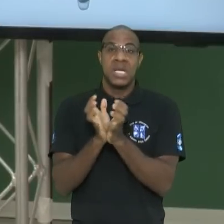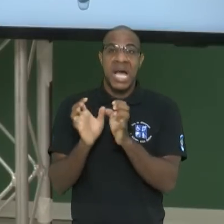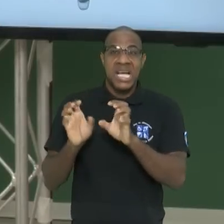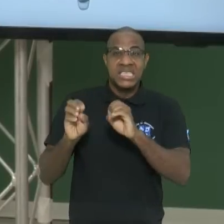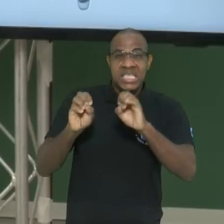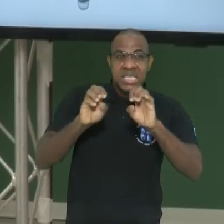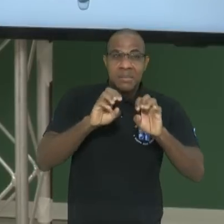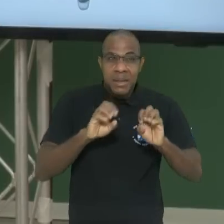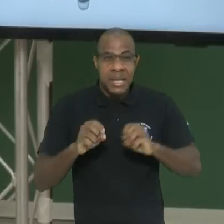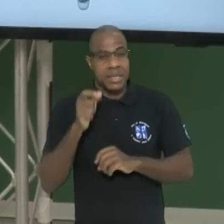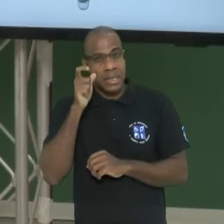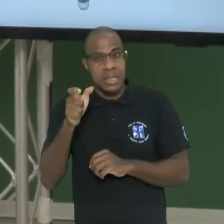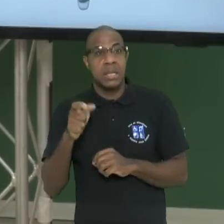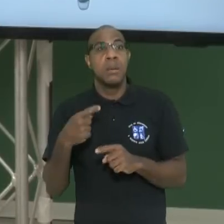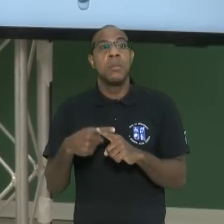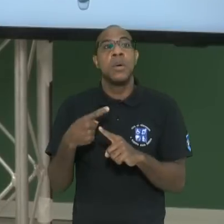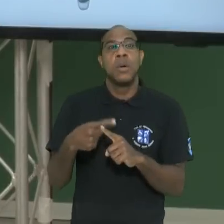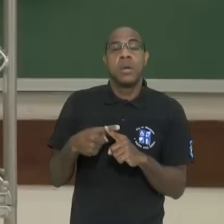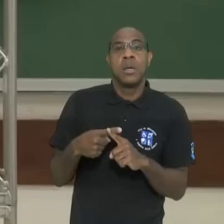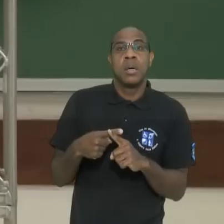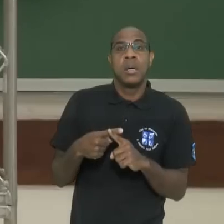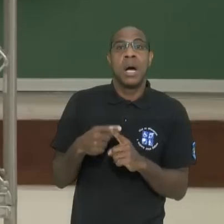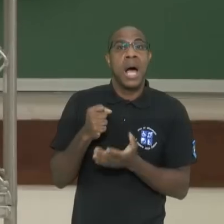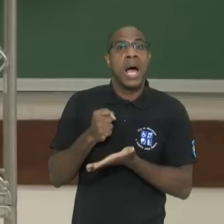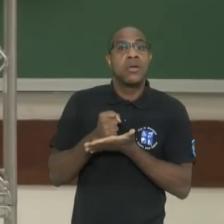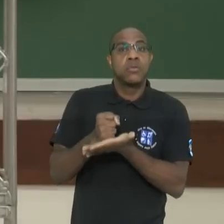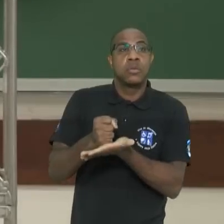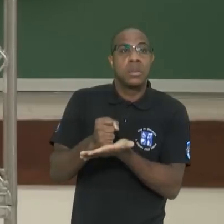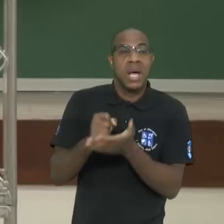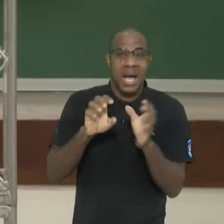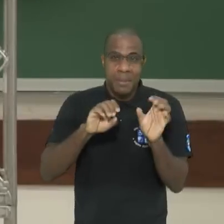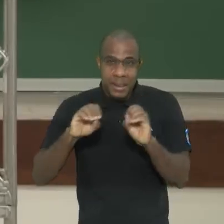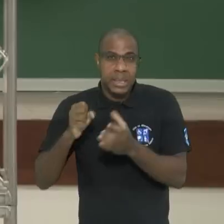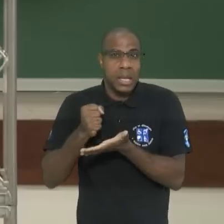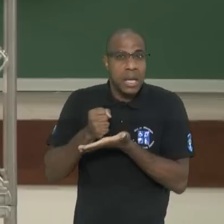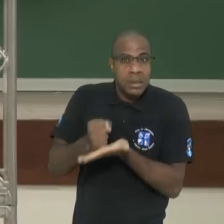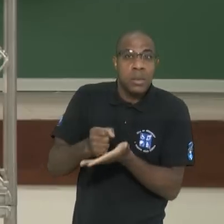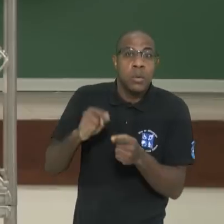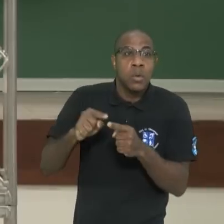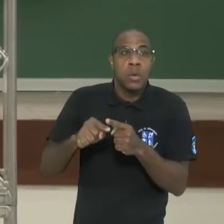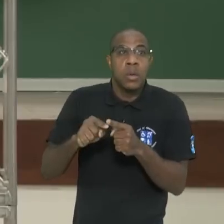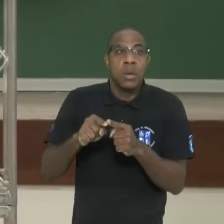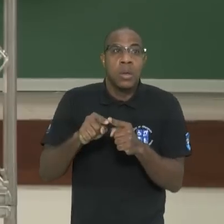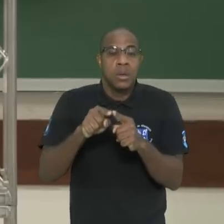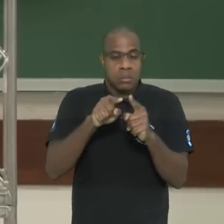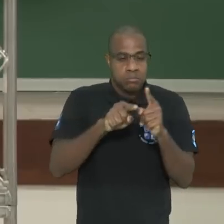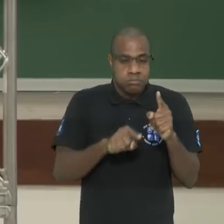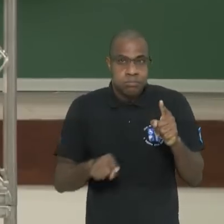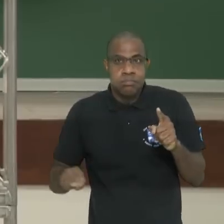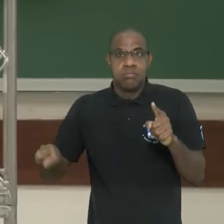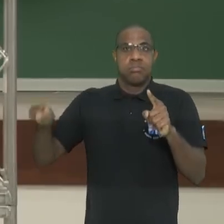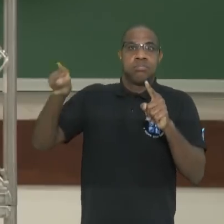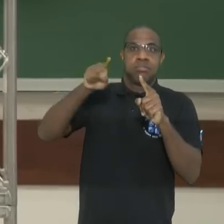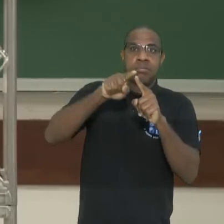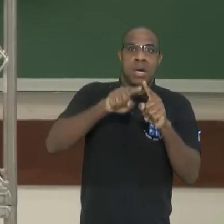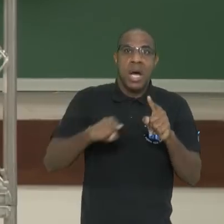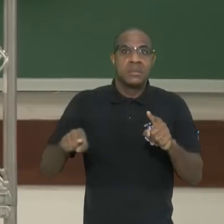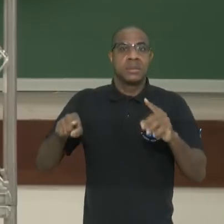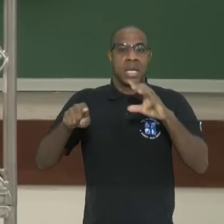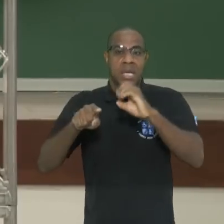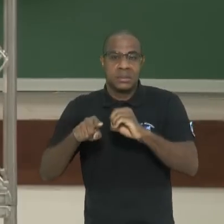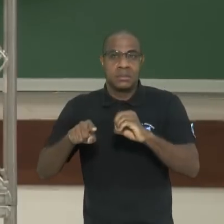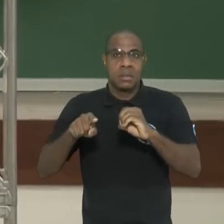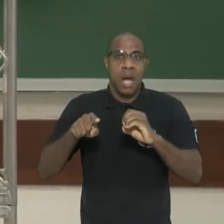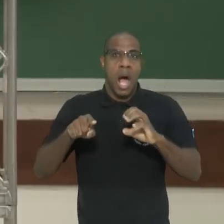extremamente interessante porque elas ajudam no ciclo de nutrientes da cadeia